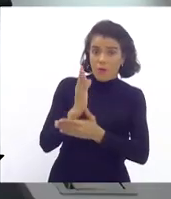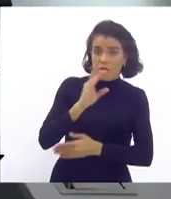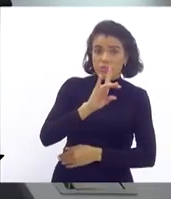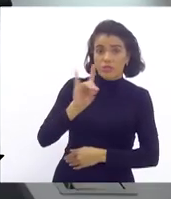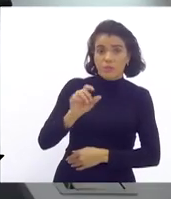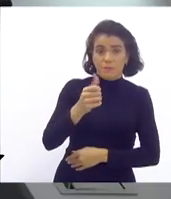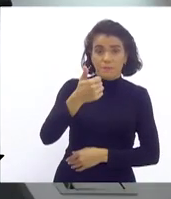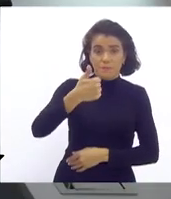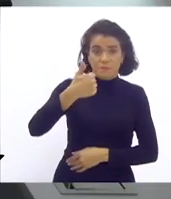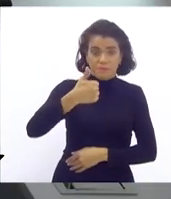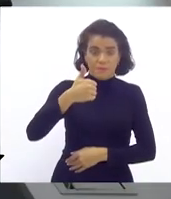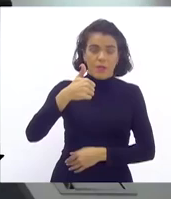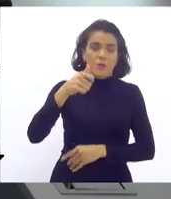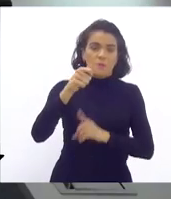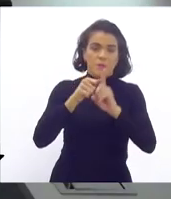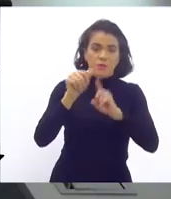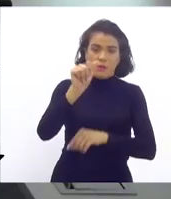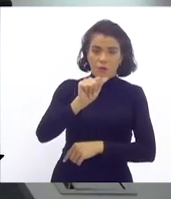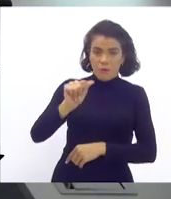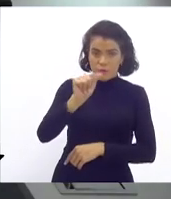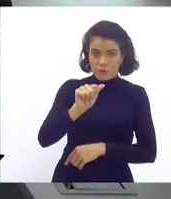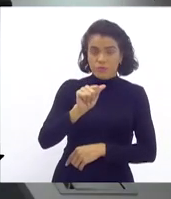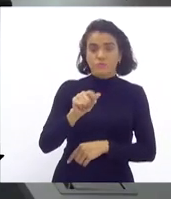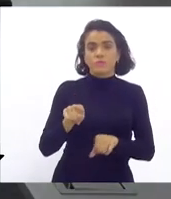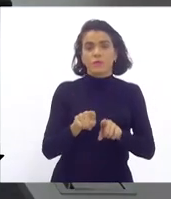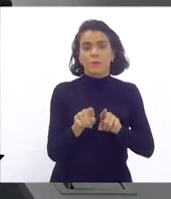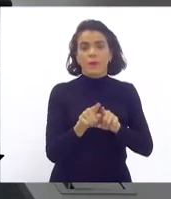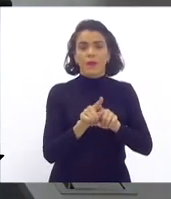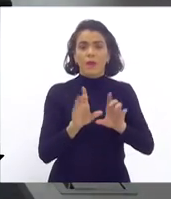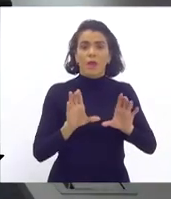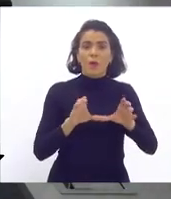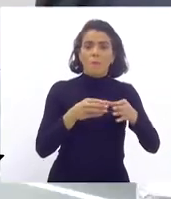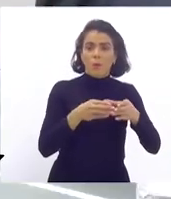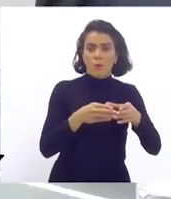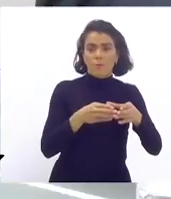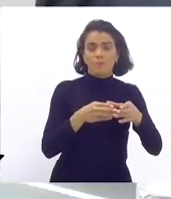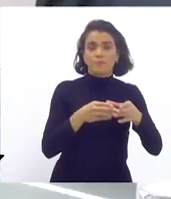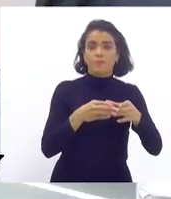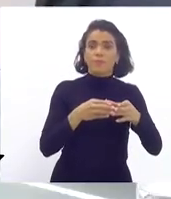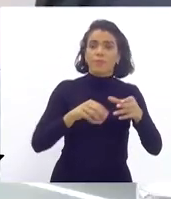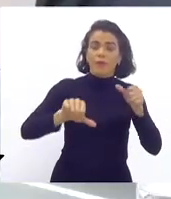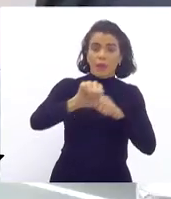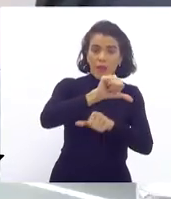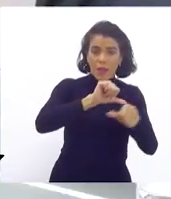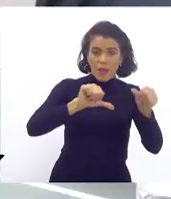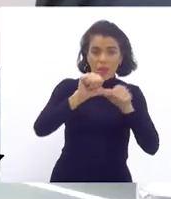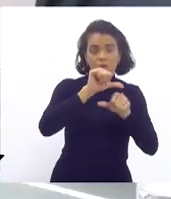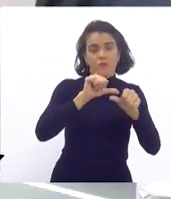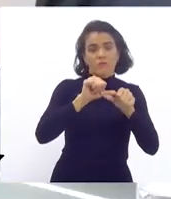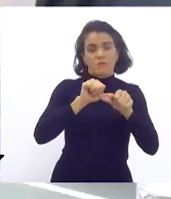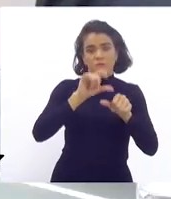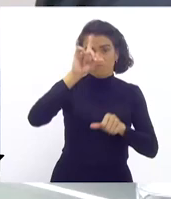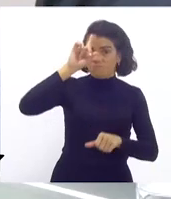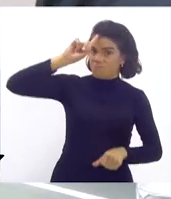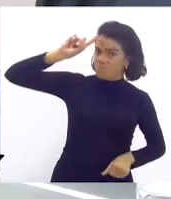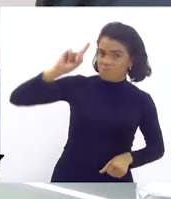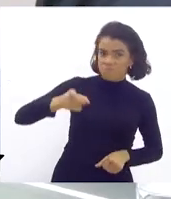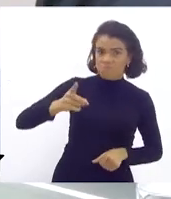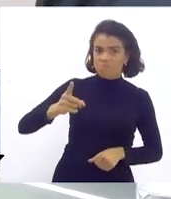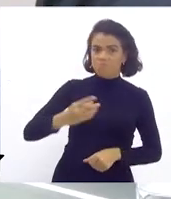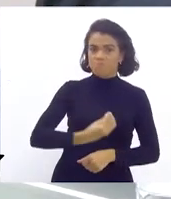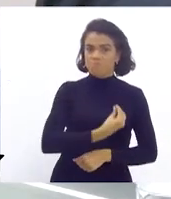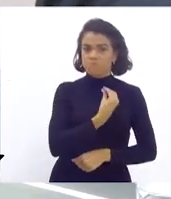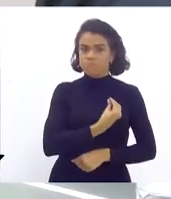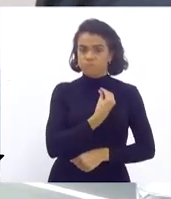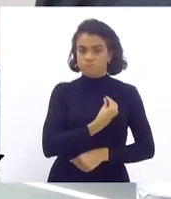a data de primeiro de agosto agora vamos colocar aqui em blocos deliberações renovação da convocação dessa vez com